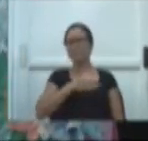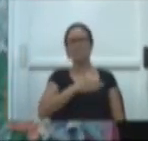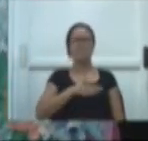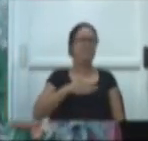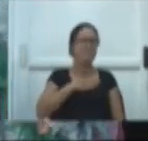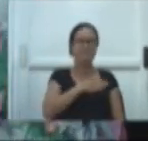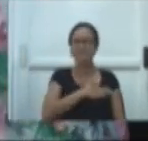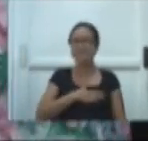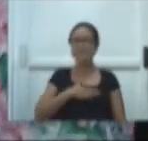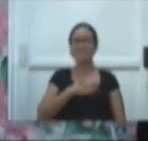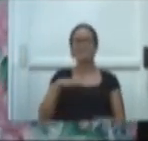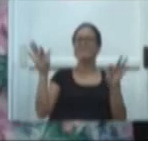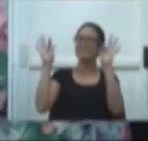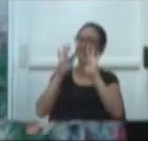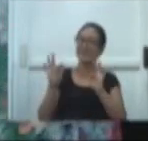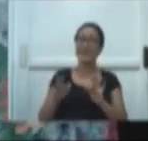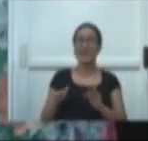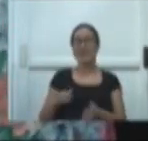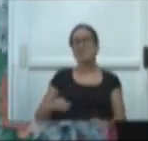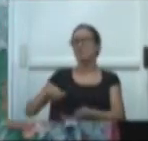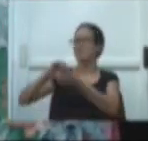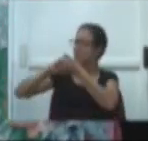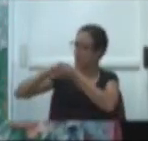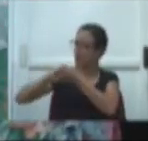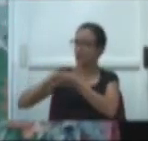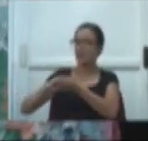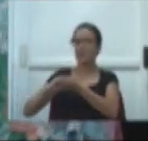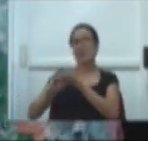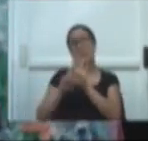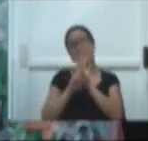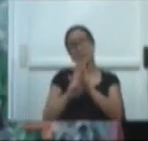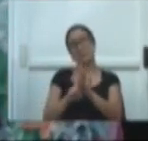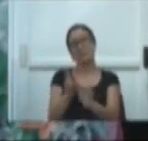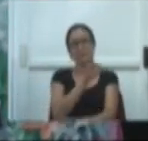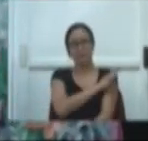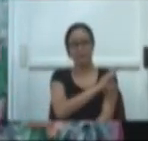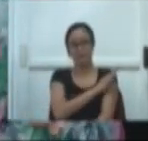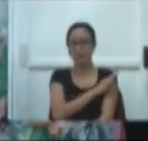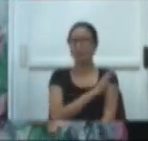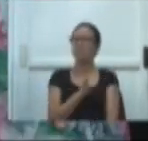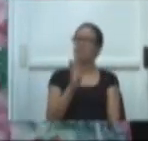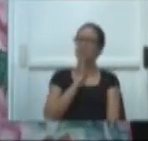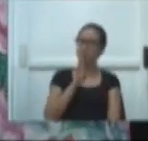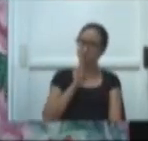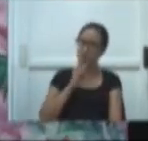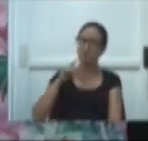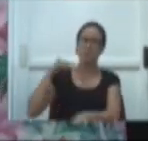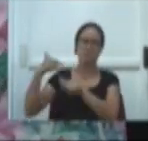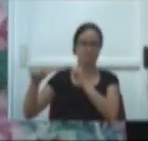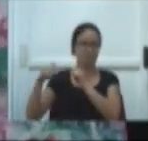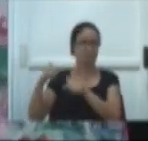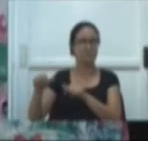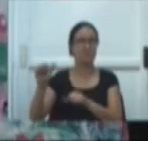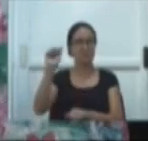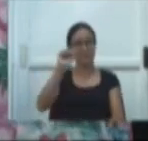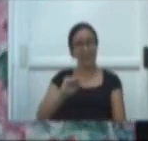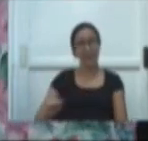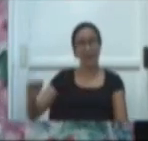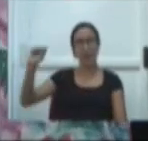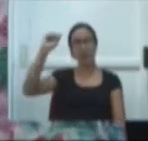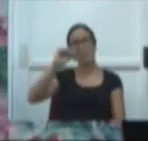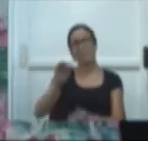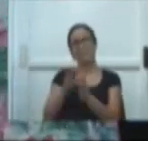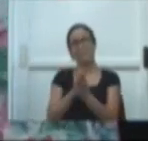parabenizo em nome do prefeito e digo que eu conheço o trabalho de vocês pela Associação Palavra de Deus. A Associação Palavra de